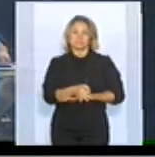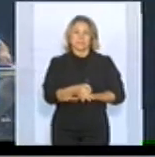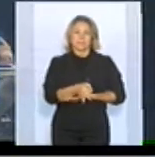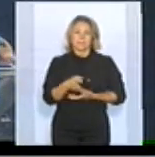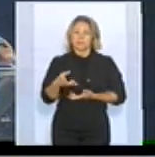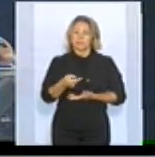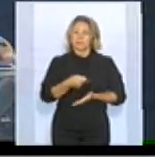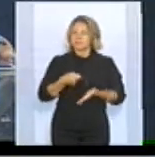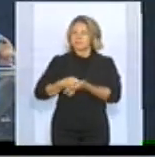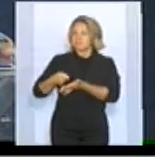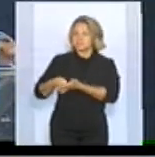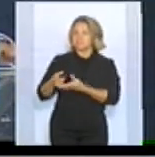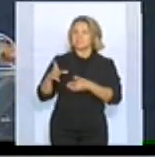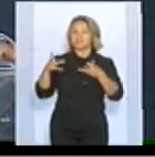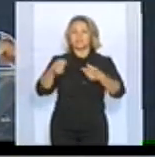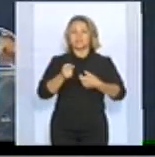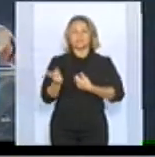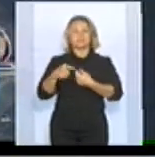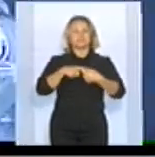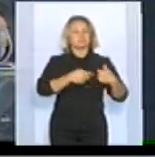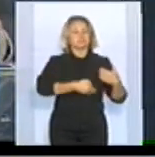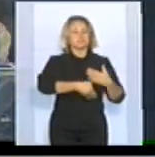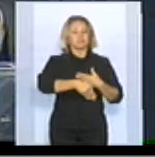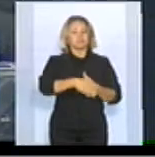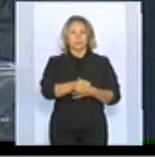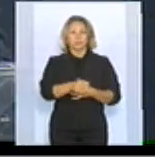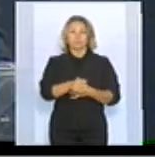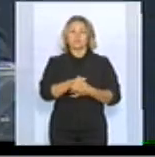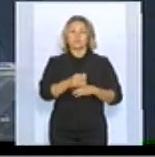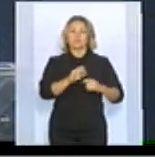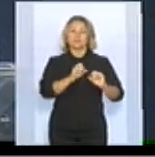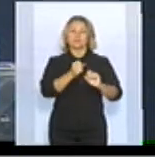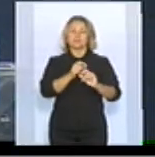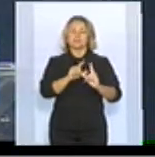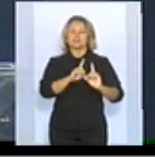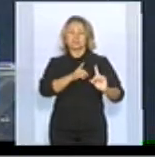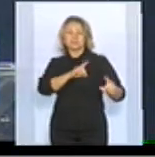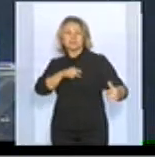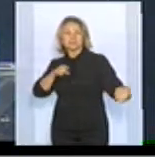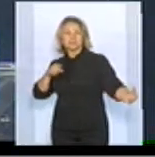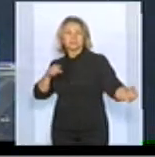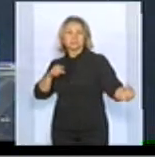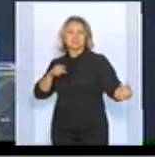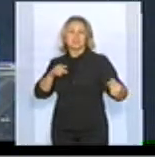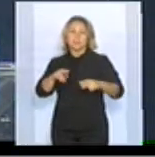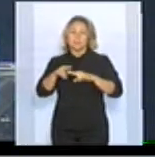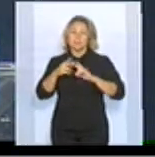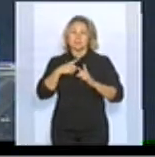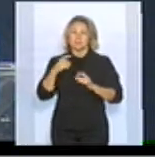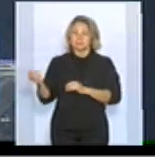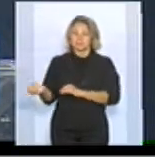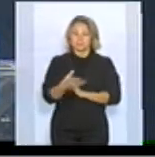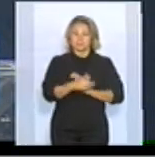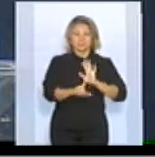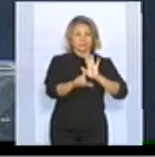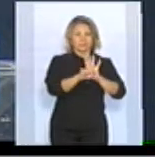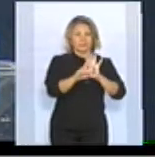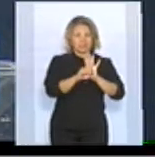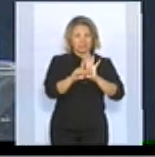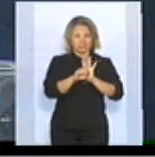essas veiculações, né? Então, o que temos aqui é uma nova legislação, uma